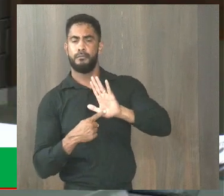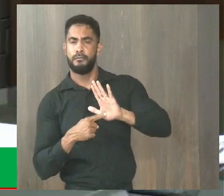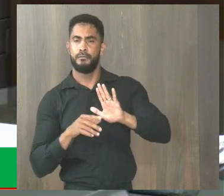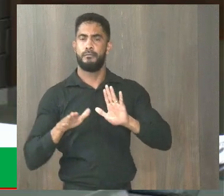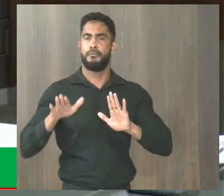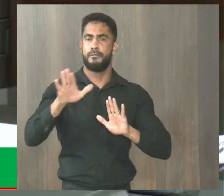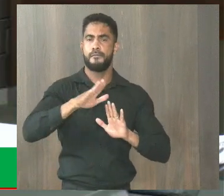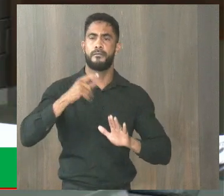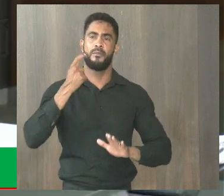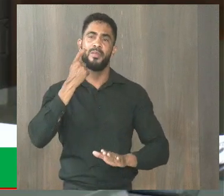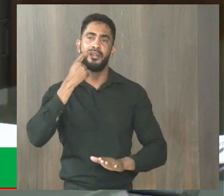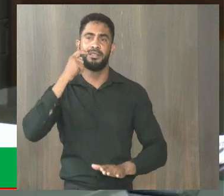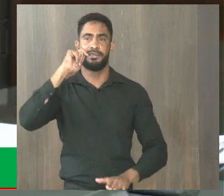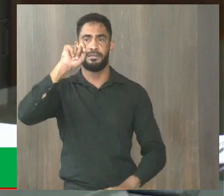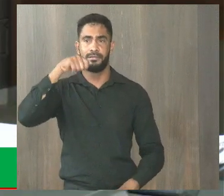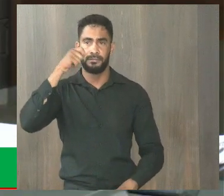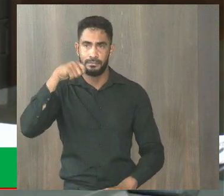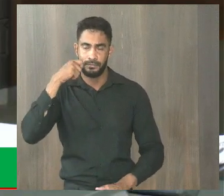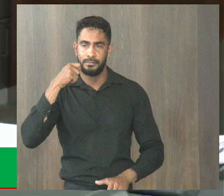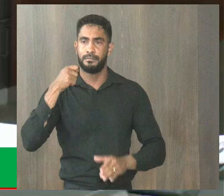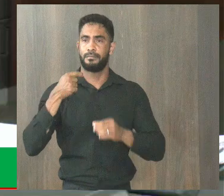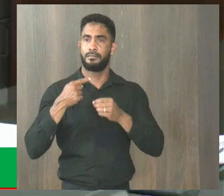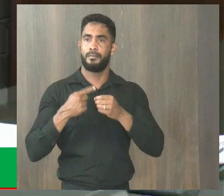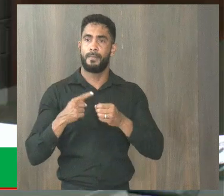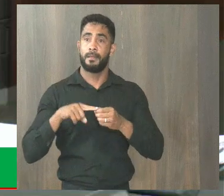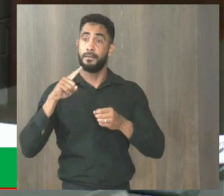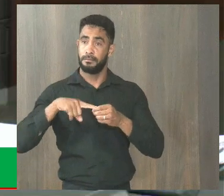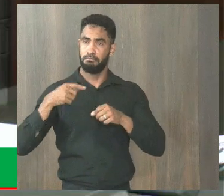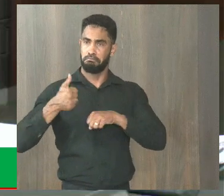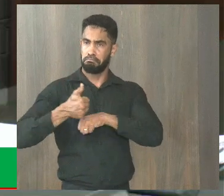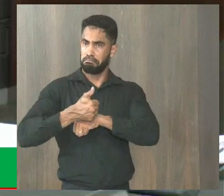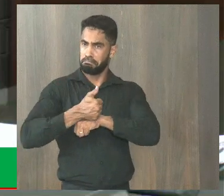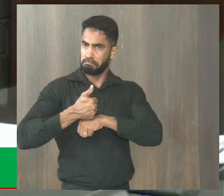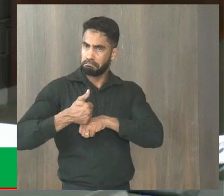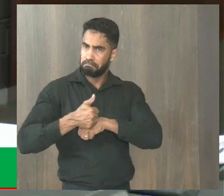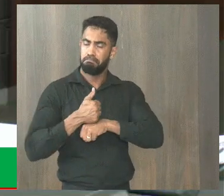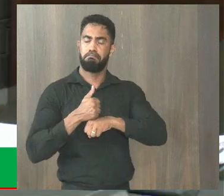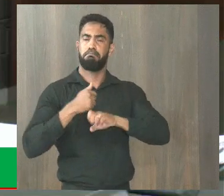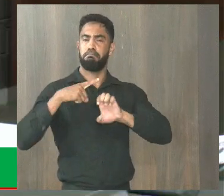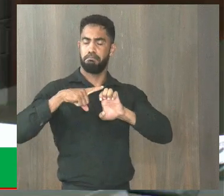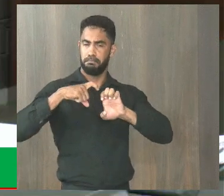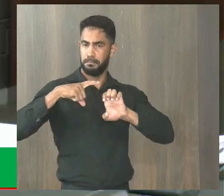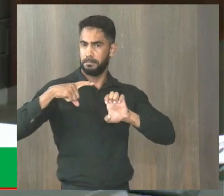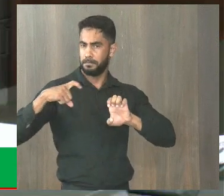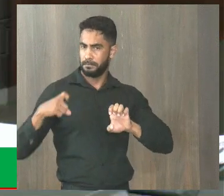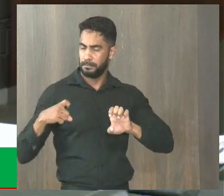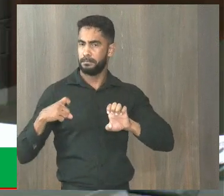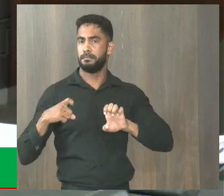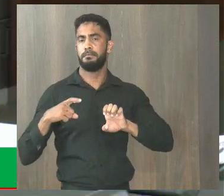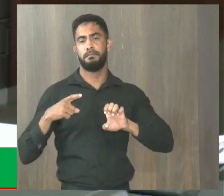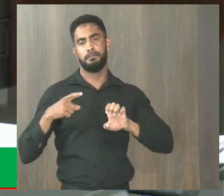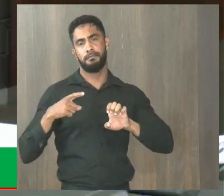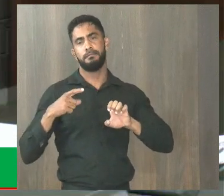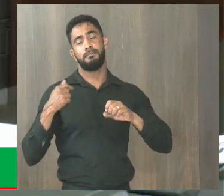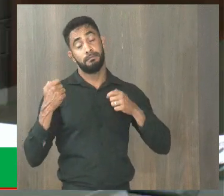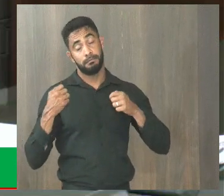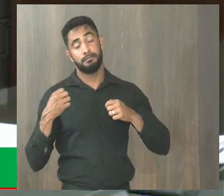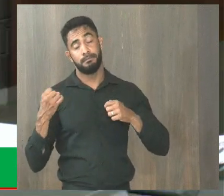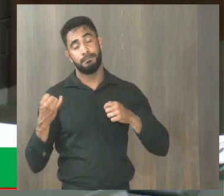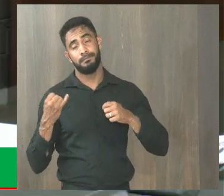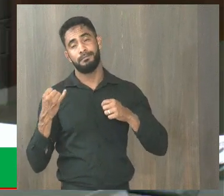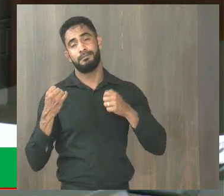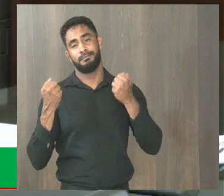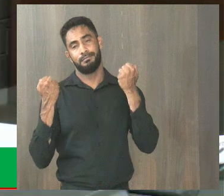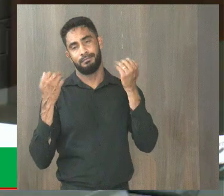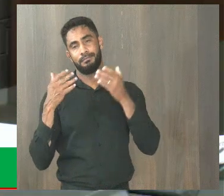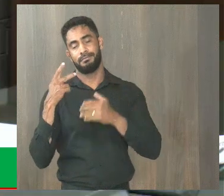área de odontologia aqui na nossa cidade, Diogo Nogueira, um grande profissional, um jovem empreendedor, que é digno também que o poder público faça